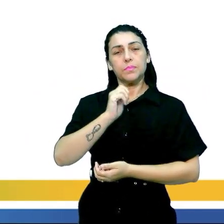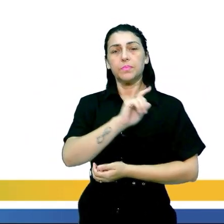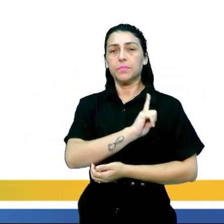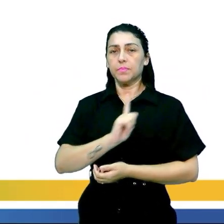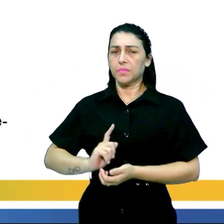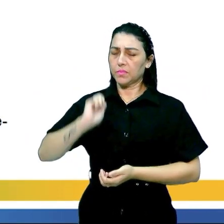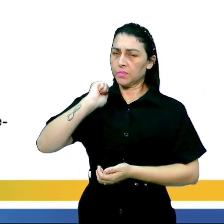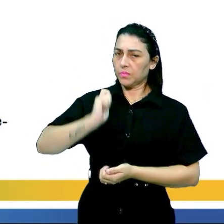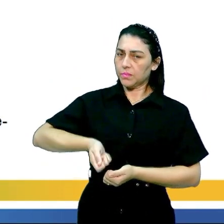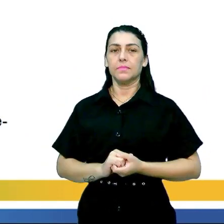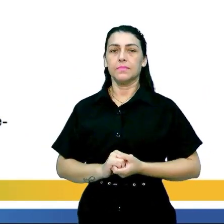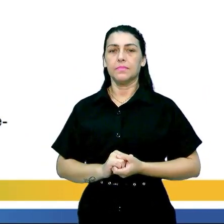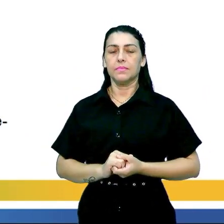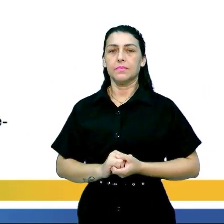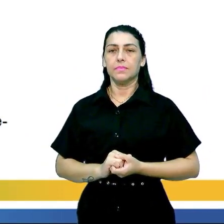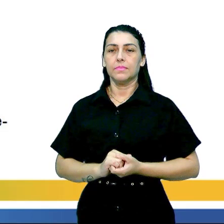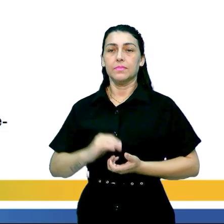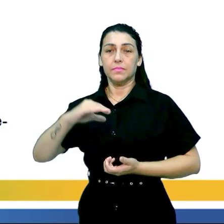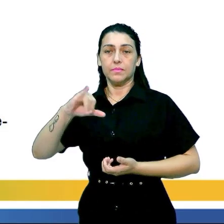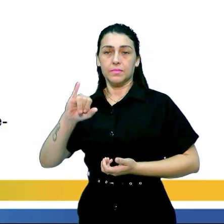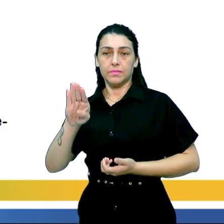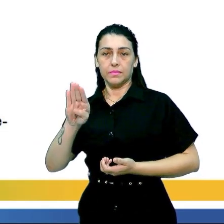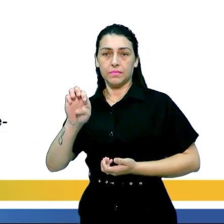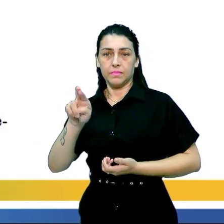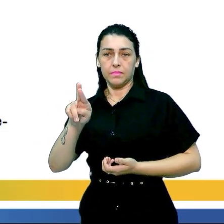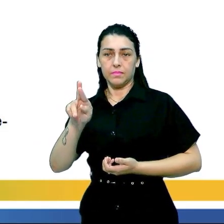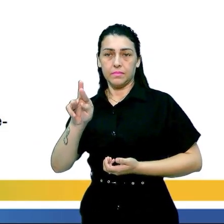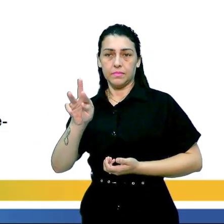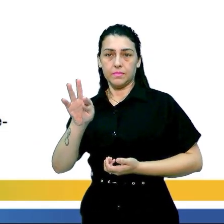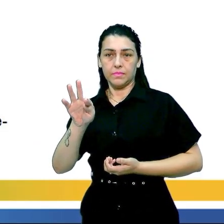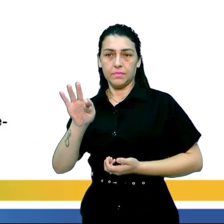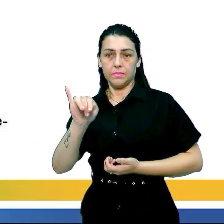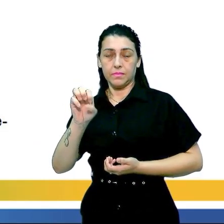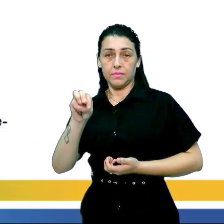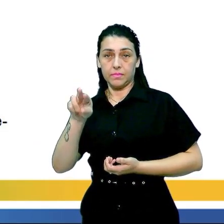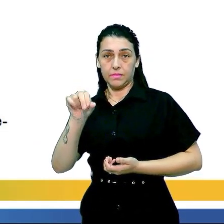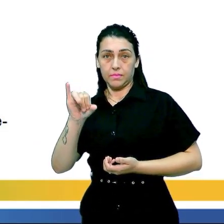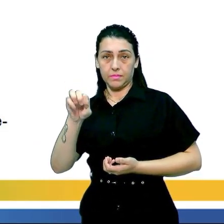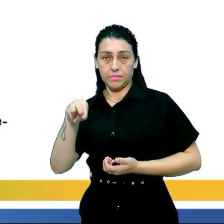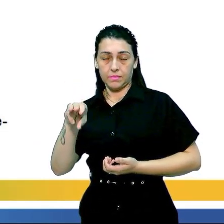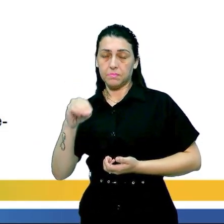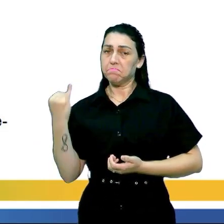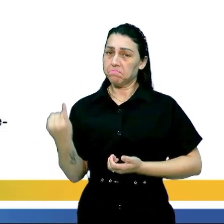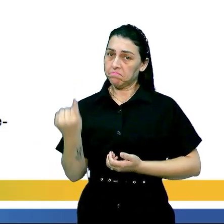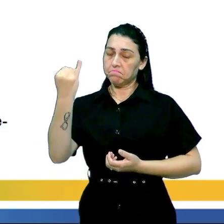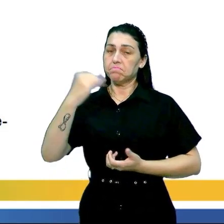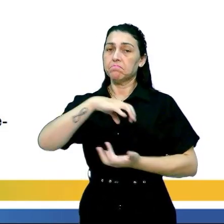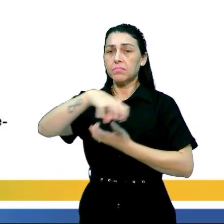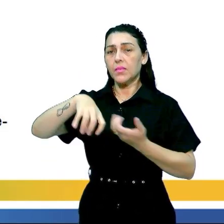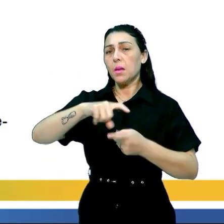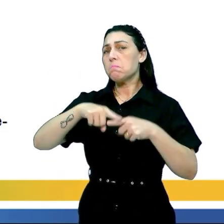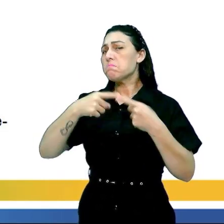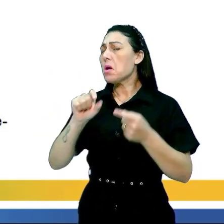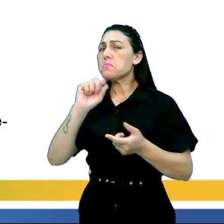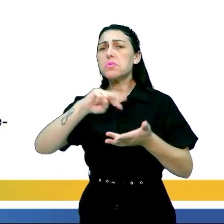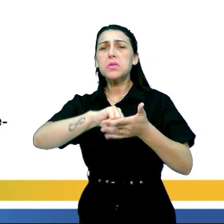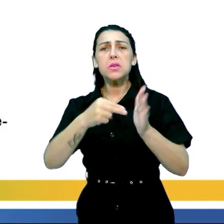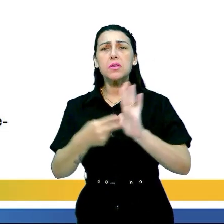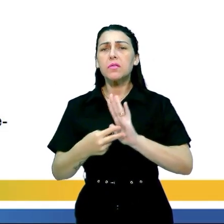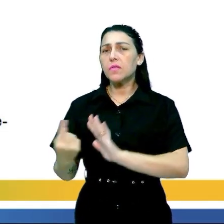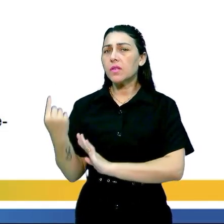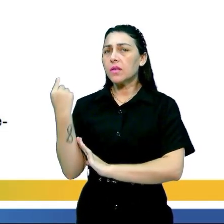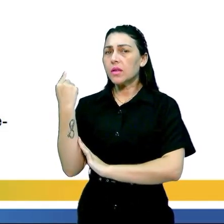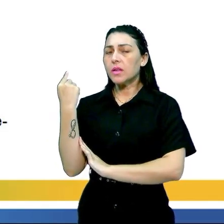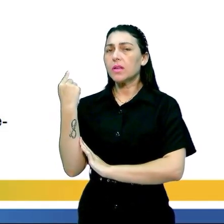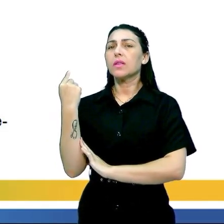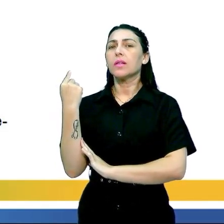governos ditadores. O cyberativismo foi primordial para essas manifestações, mas o que é o cyberativismo?